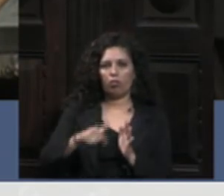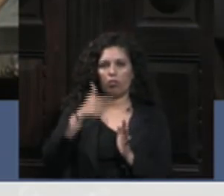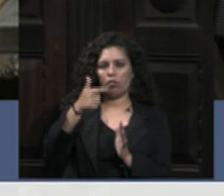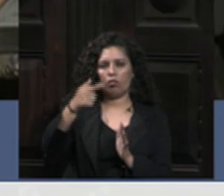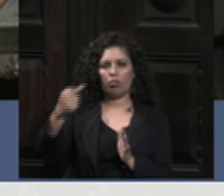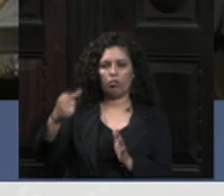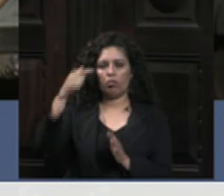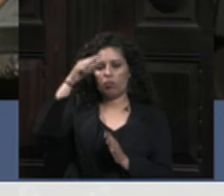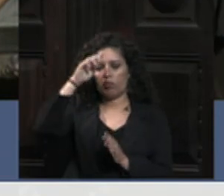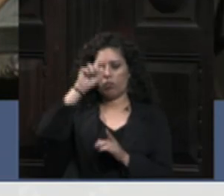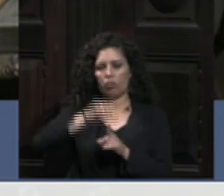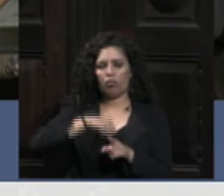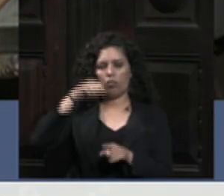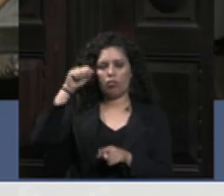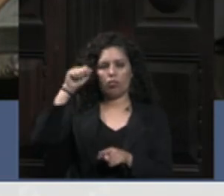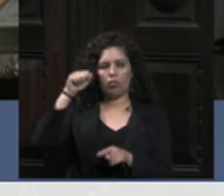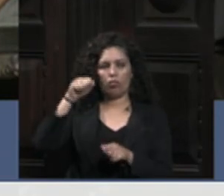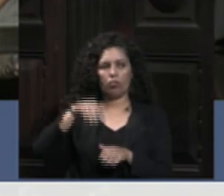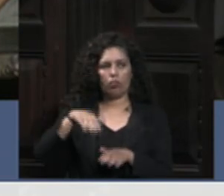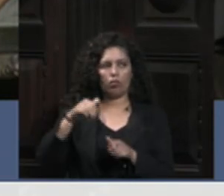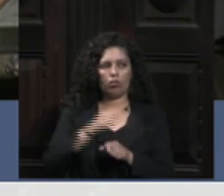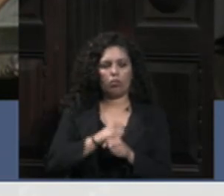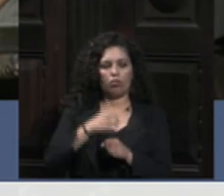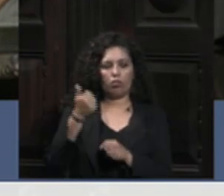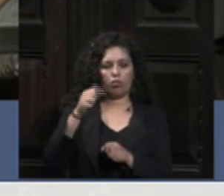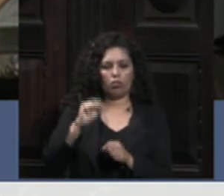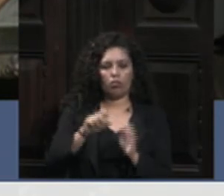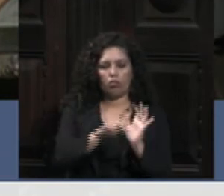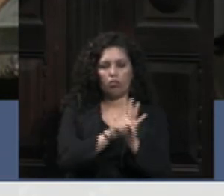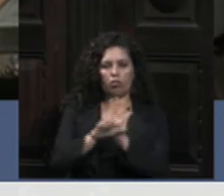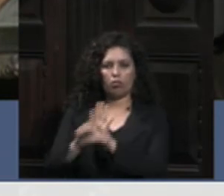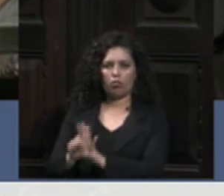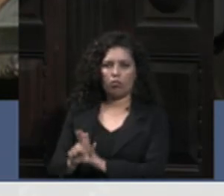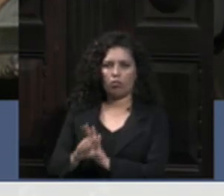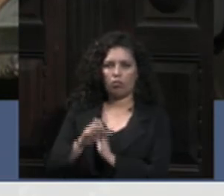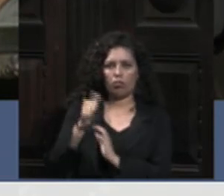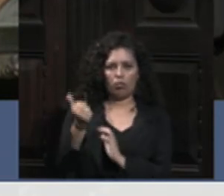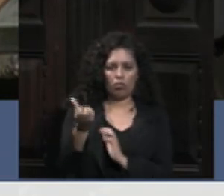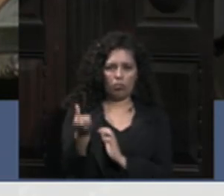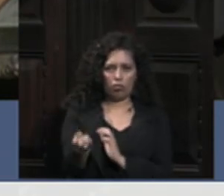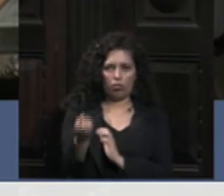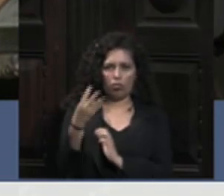27 de setembro de 2018. Projeto de lei